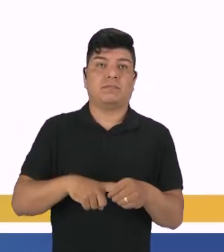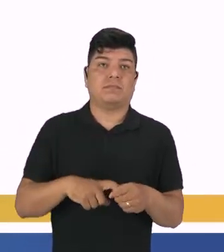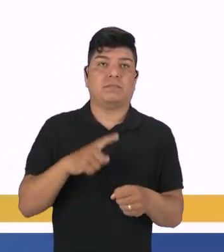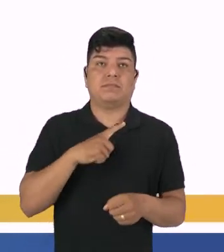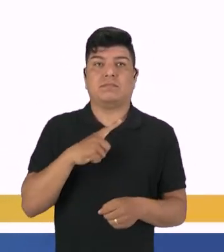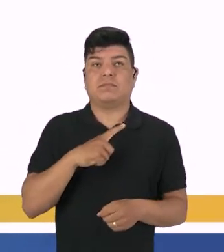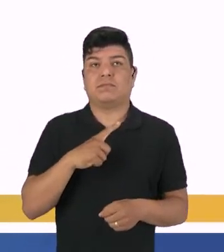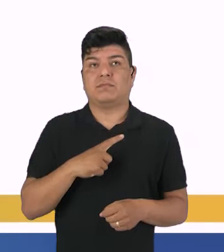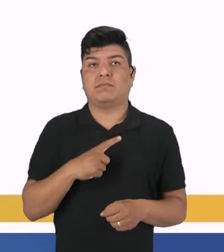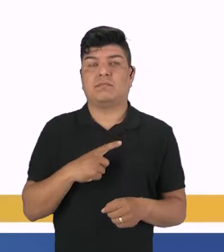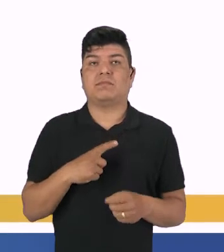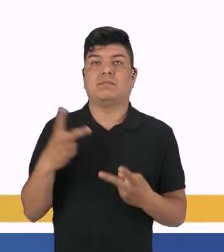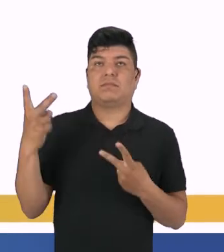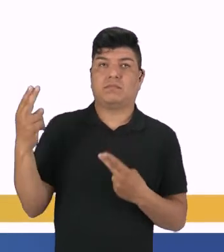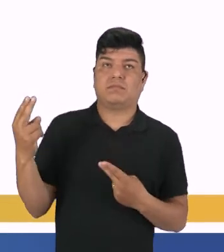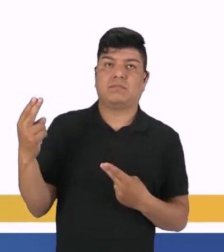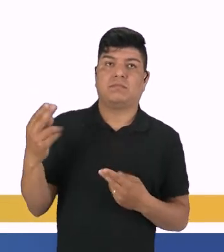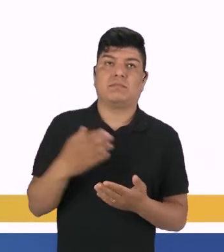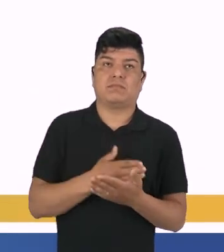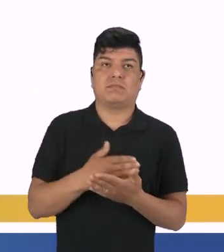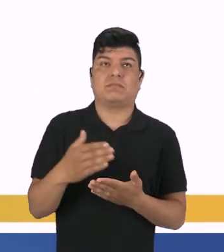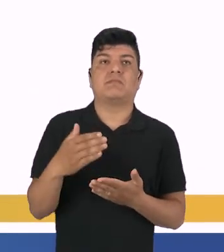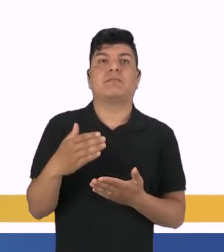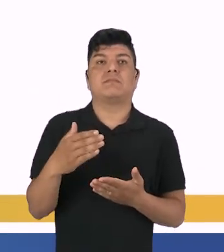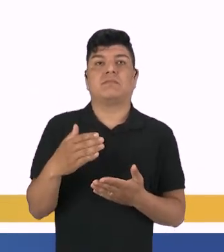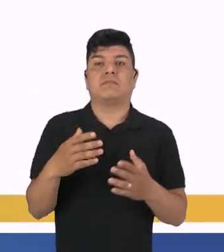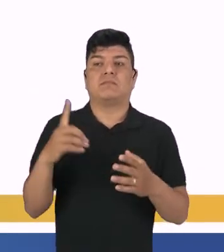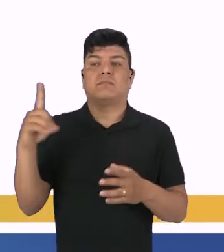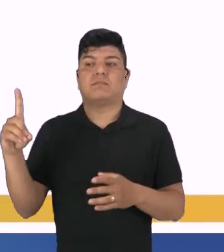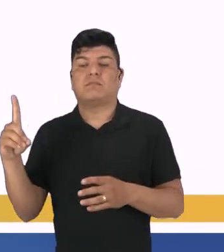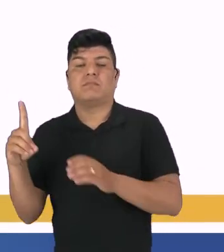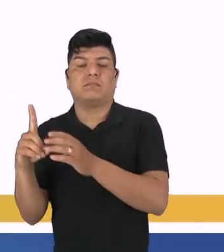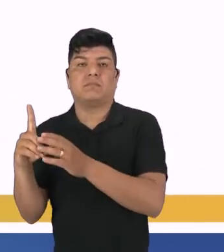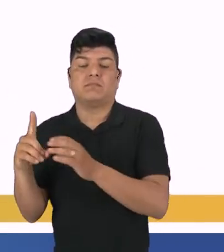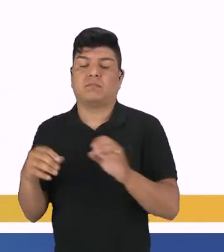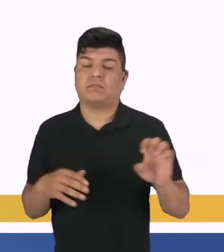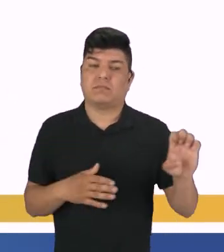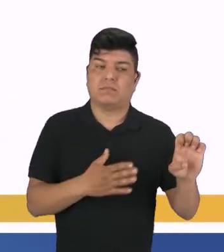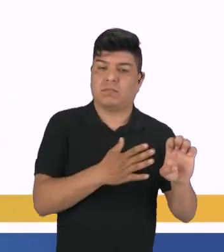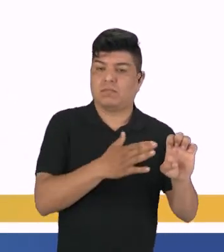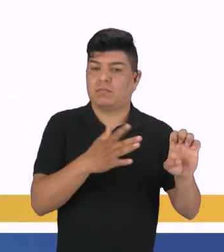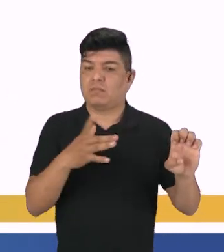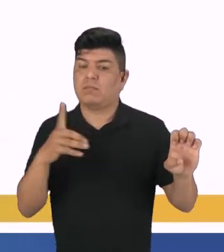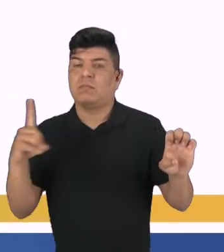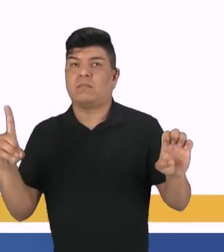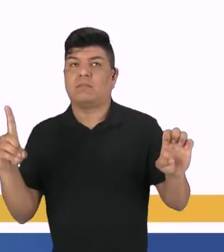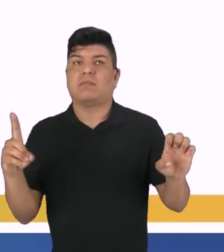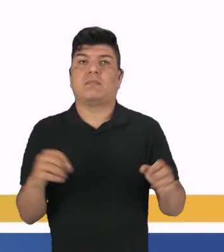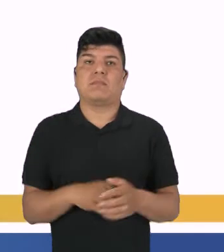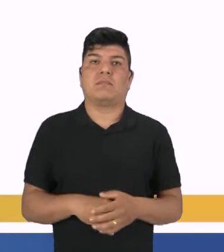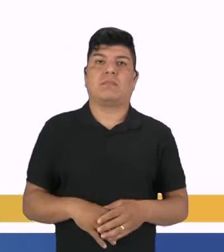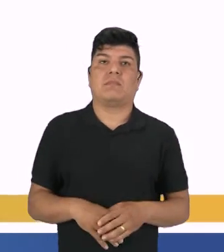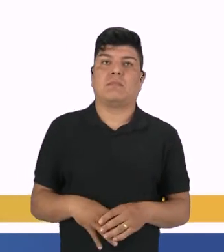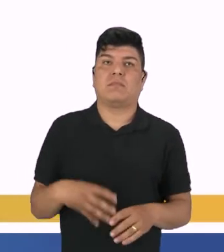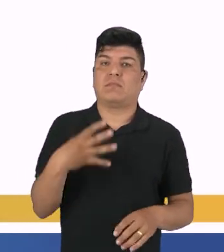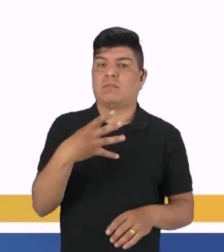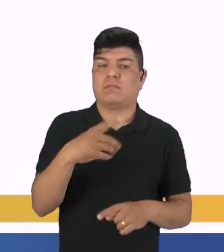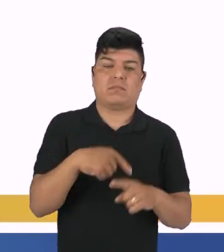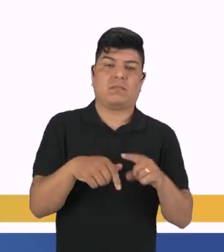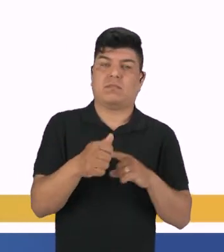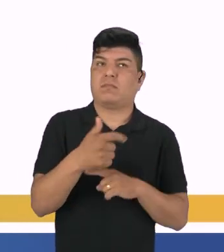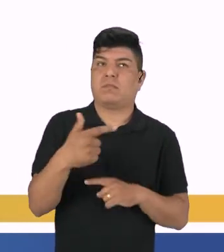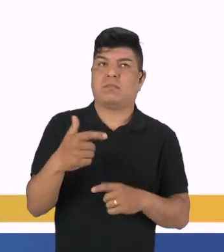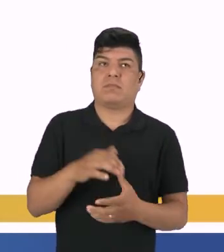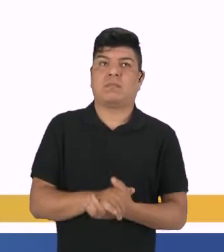tenho a mesma situação, ó, eu vou começar a dividir da esquerda para a direita. Então, 4 não divide por